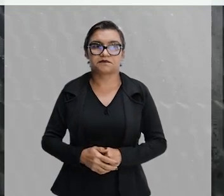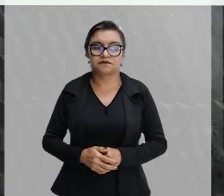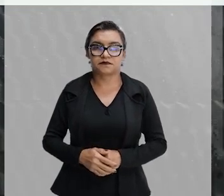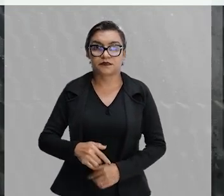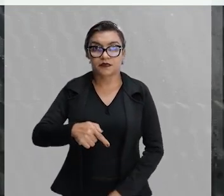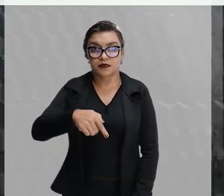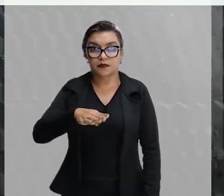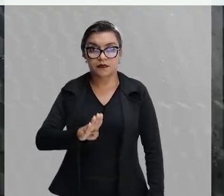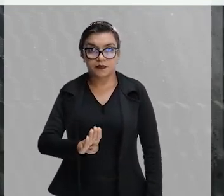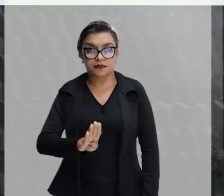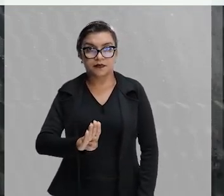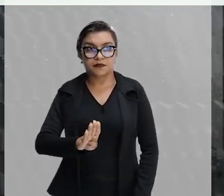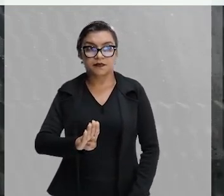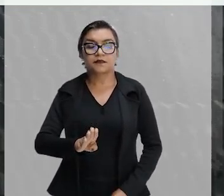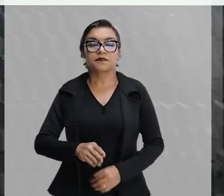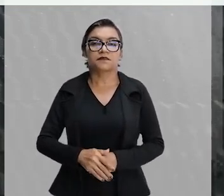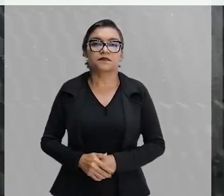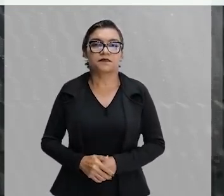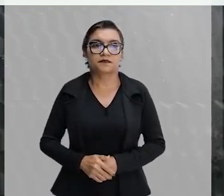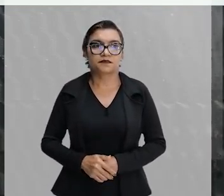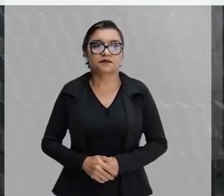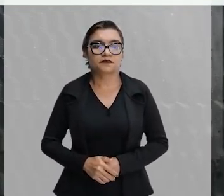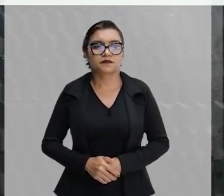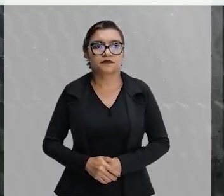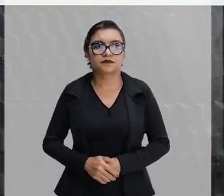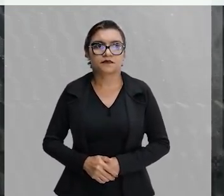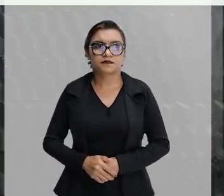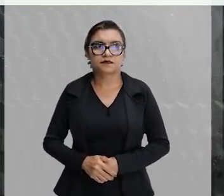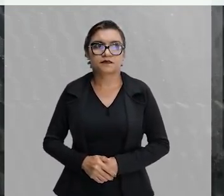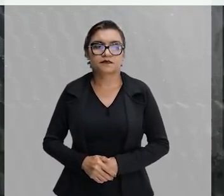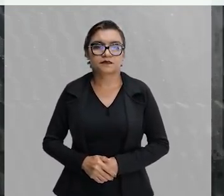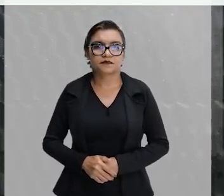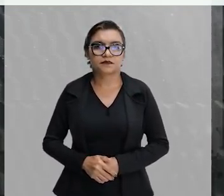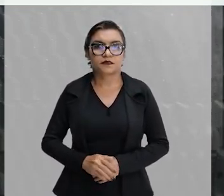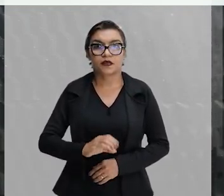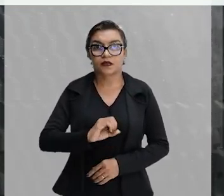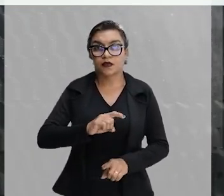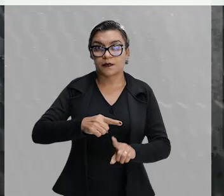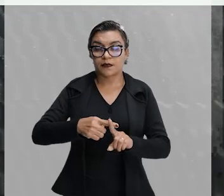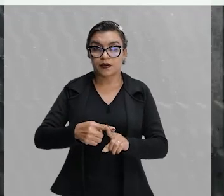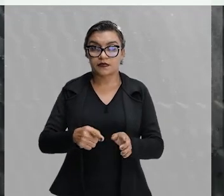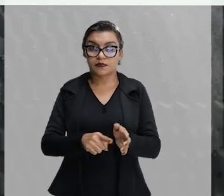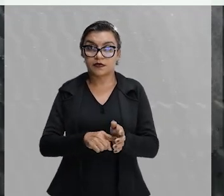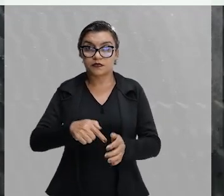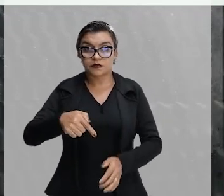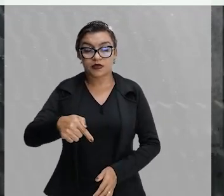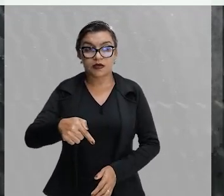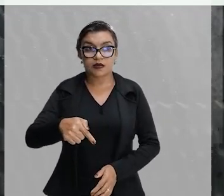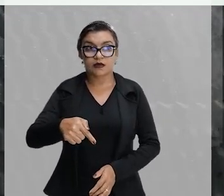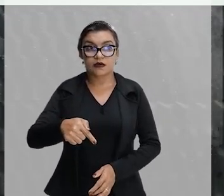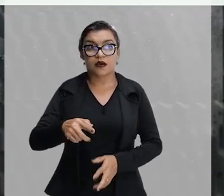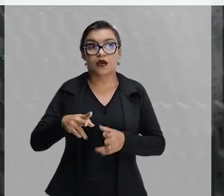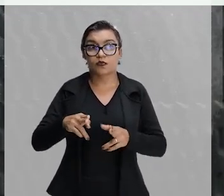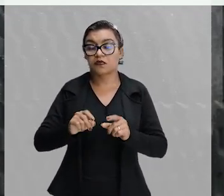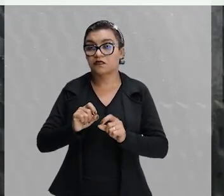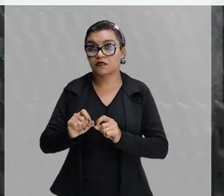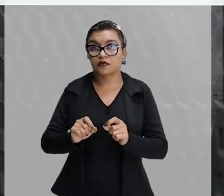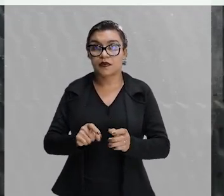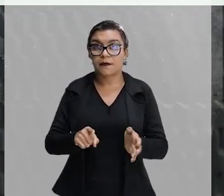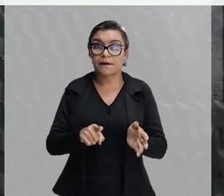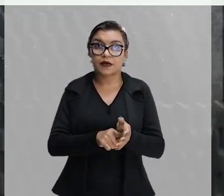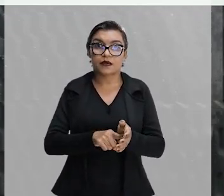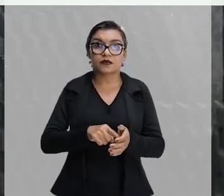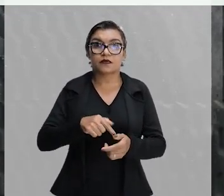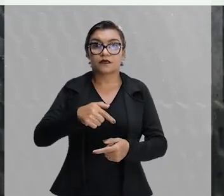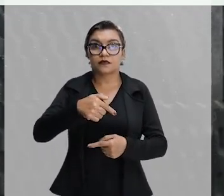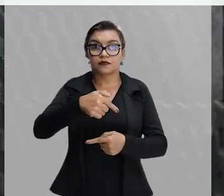essa é a primeira, né? A primeira passagem. Vai ficar, ó, 0 mais menos Q é o mesmo que menos Q